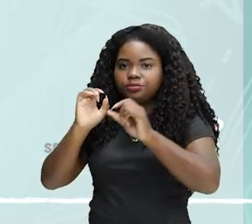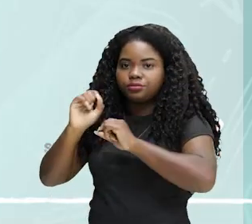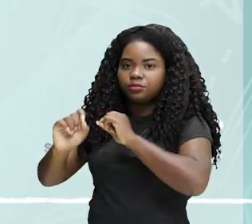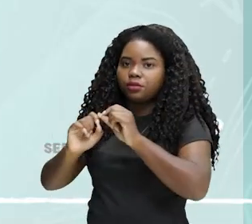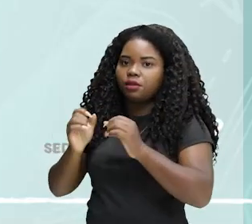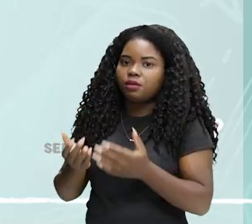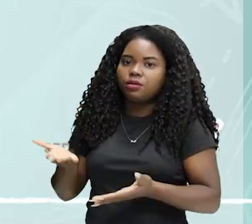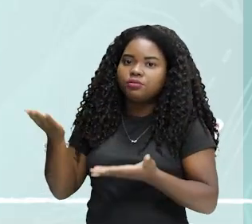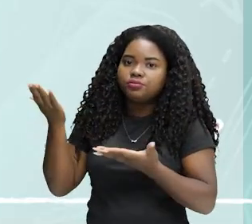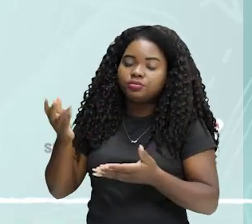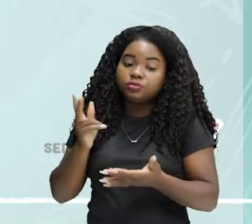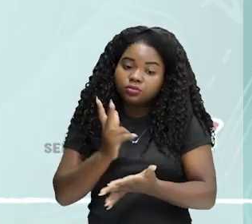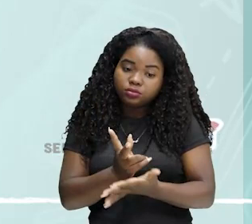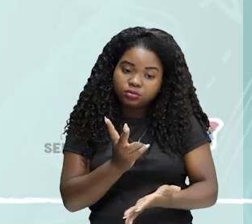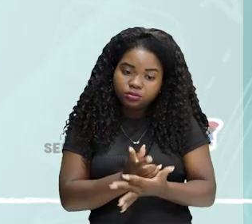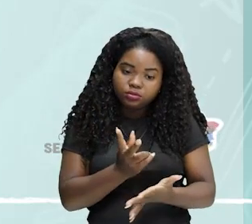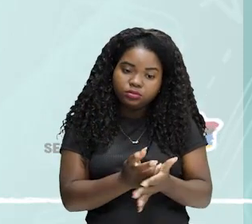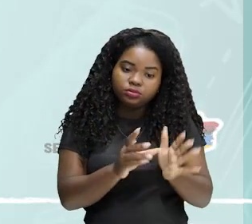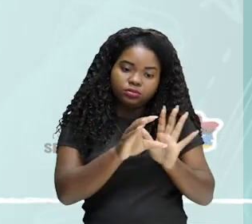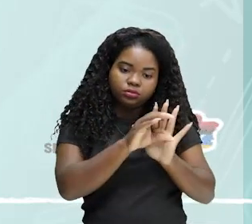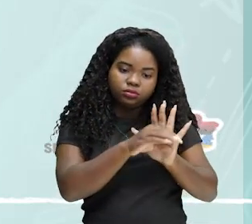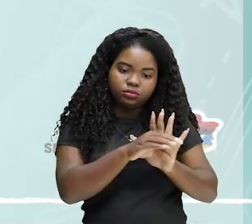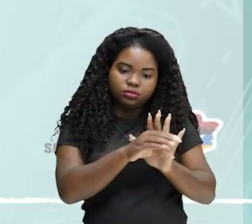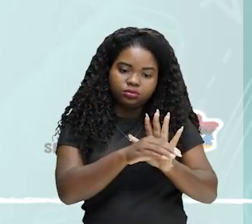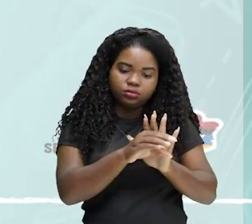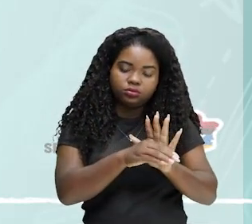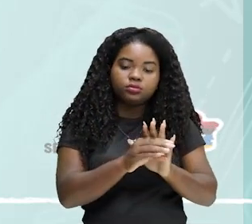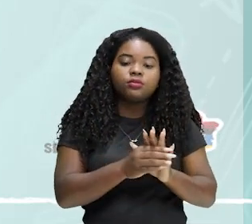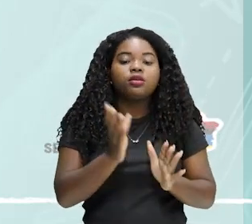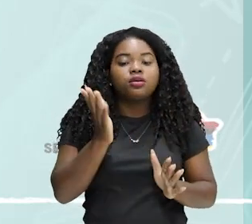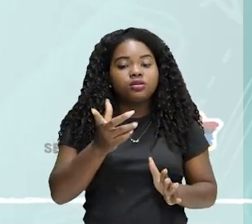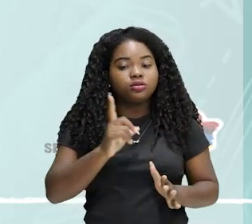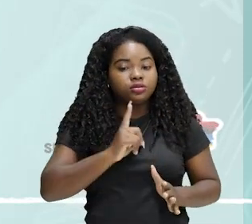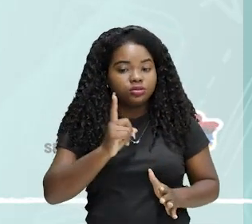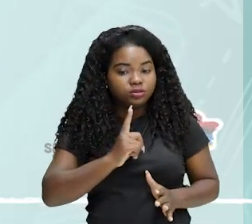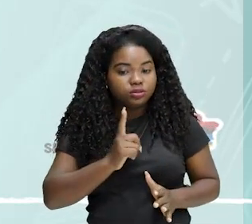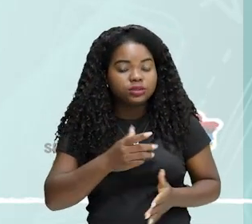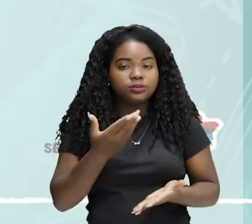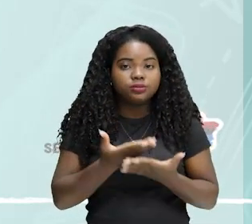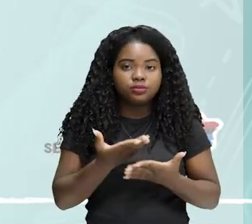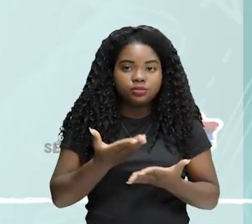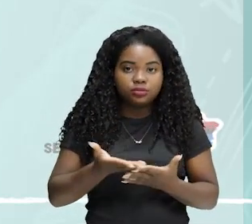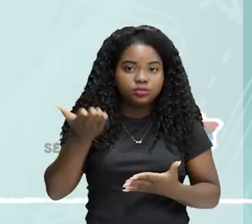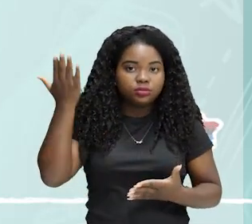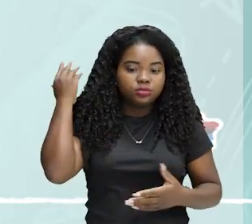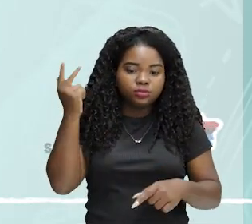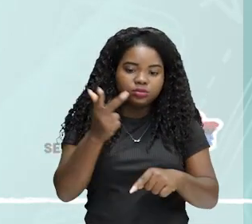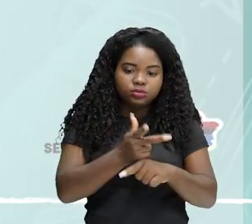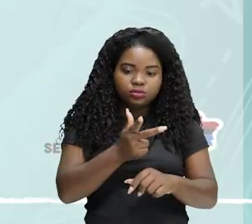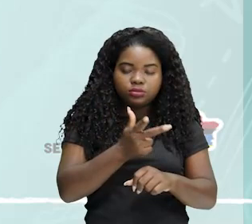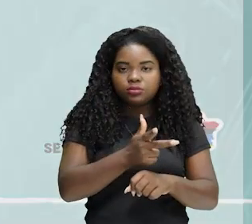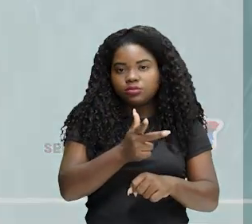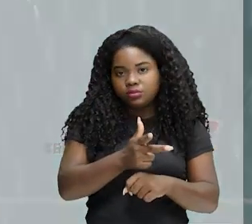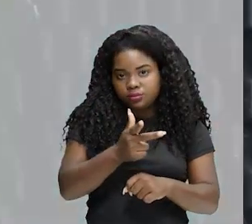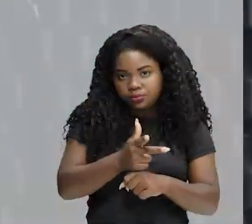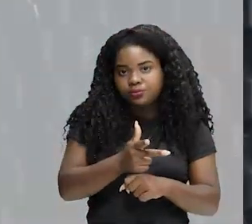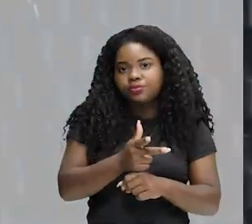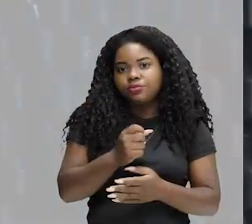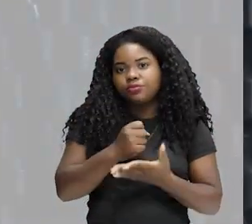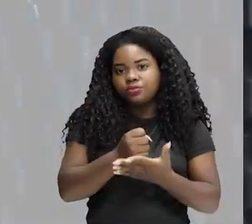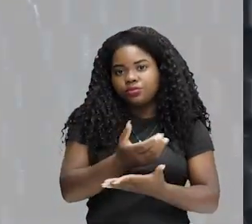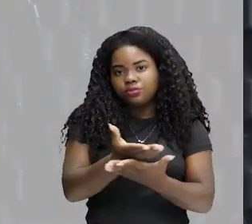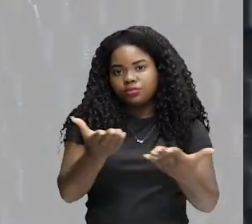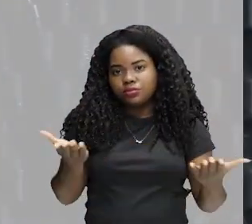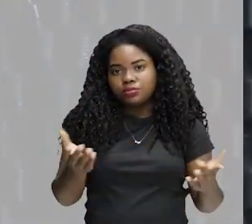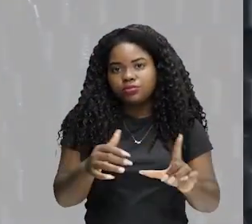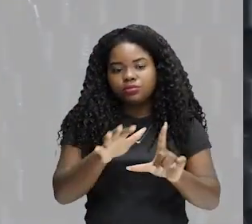que todos esses conceitos já foram trabalhados, tá? Tem aula aí gravada lá na tua disposição, lá